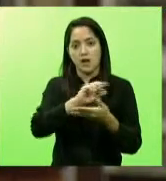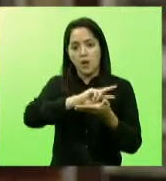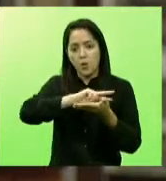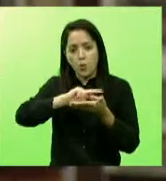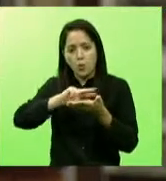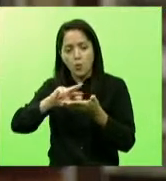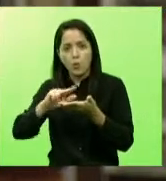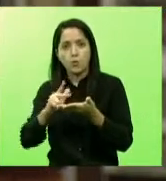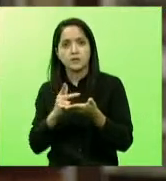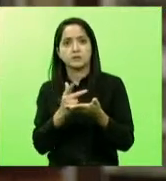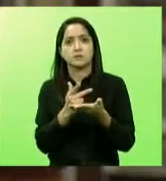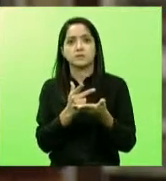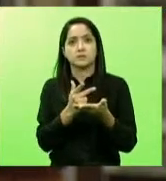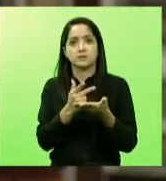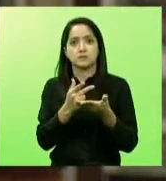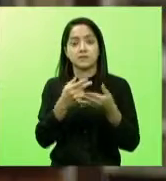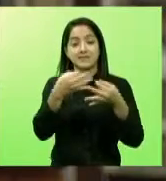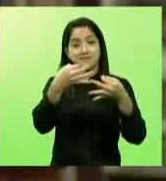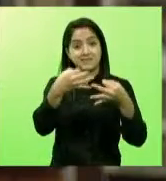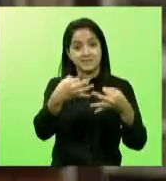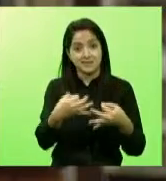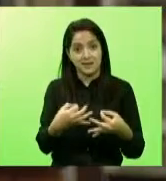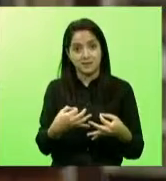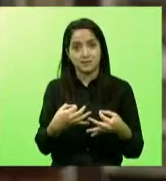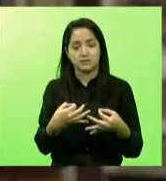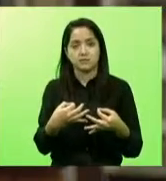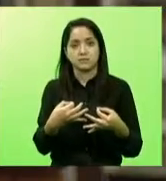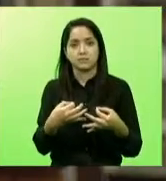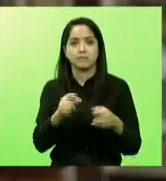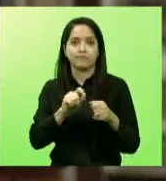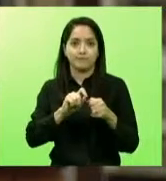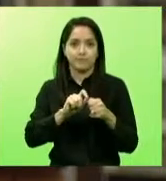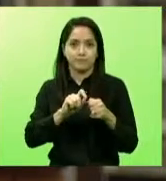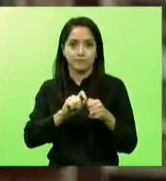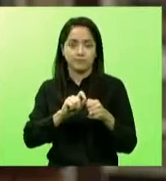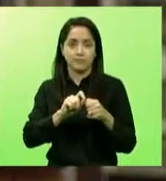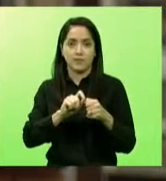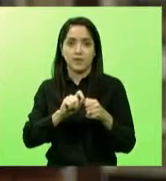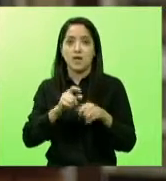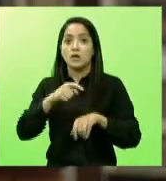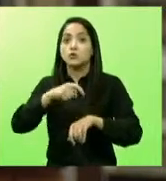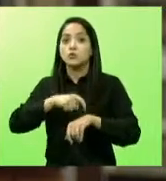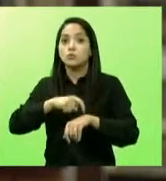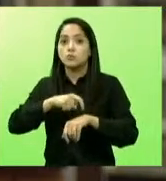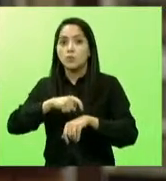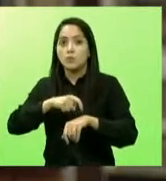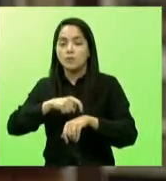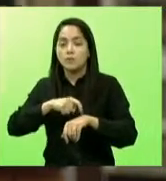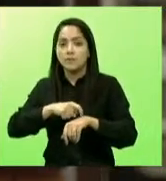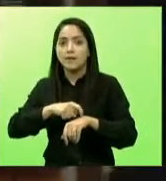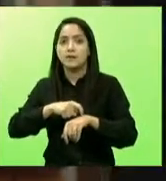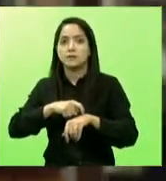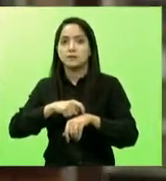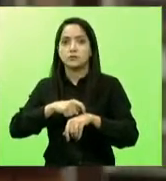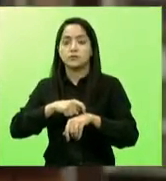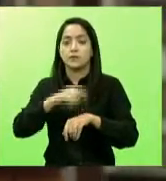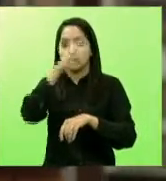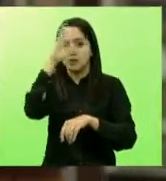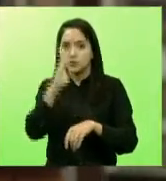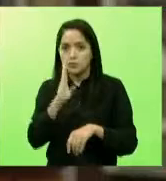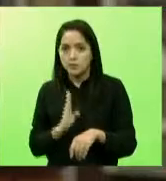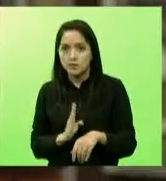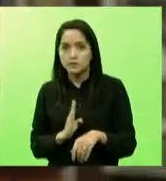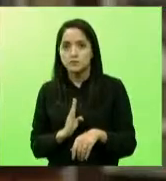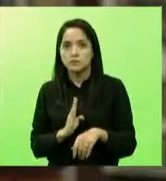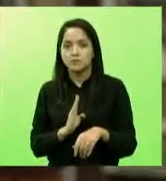Tudo me é lícito. Em algum momento, no momento em que o Brasil estava atravessando, e não era